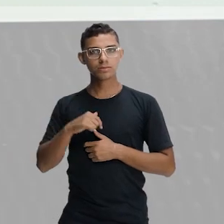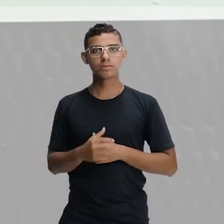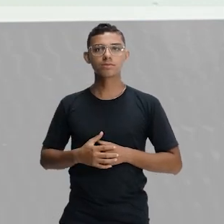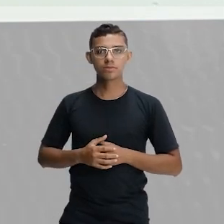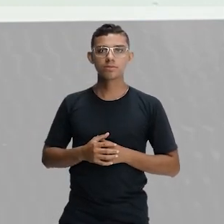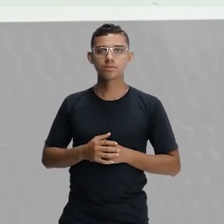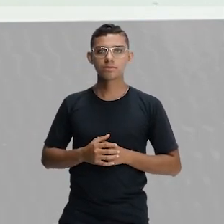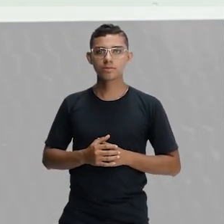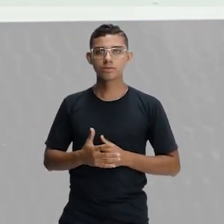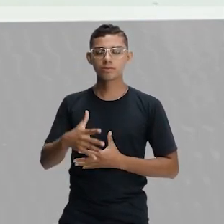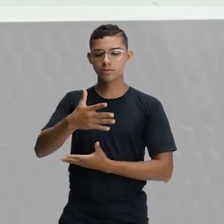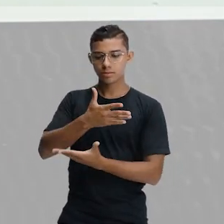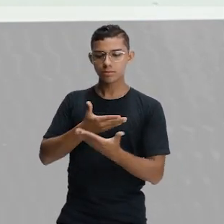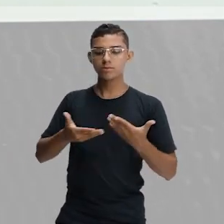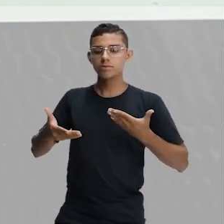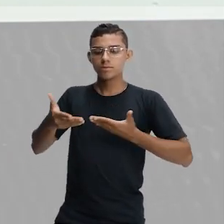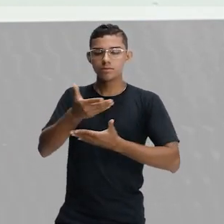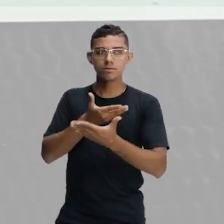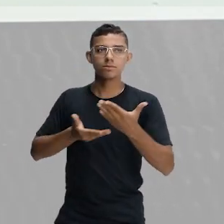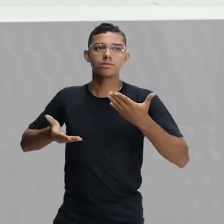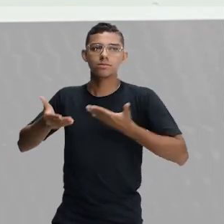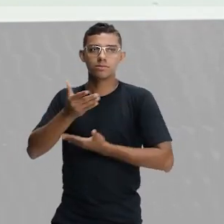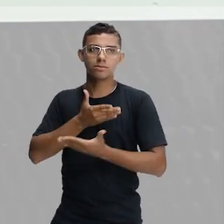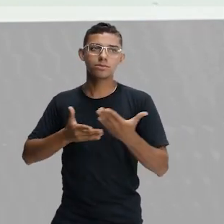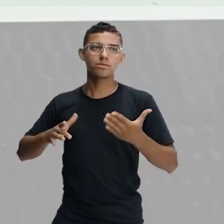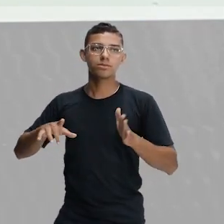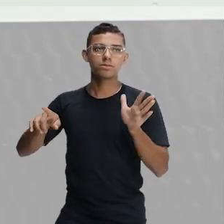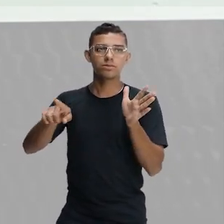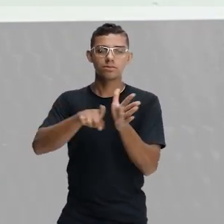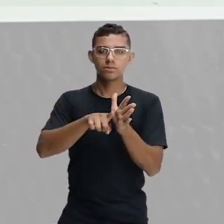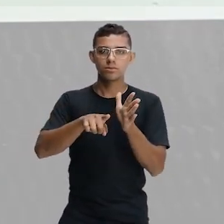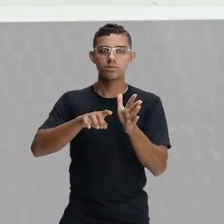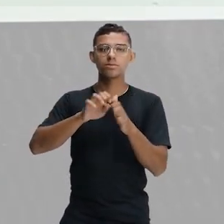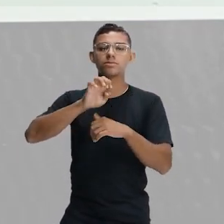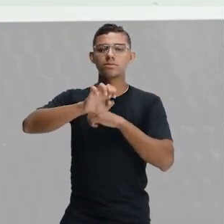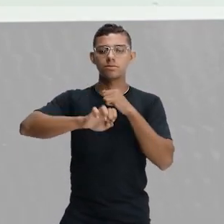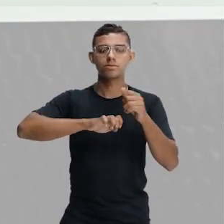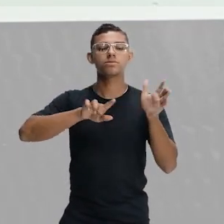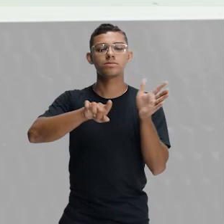fluxo de elétrons de um corpo para o outro.